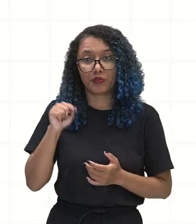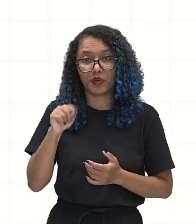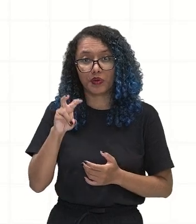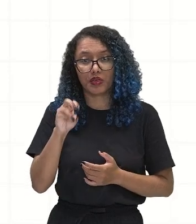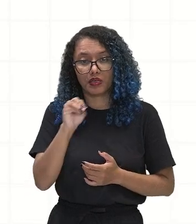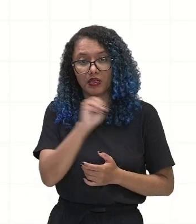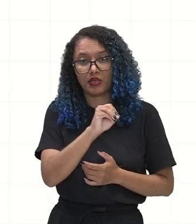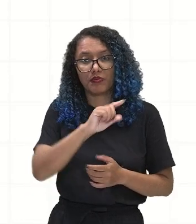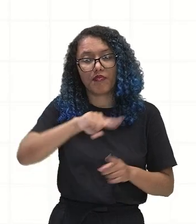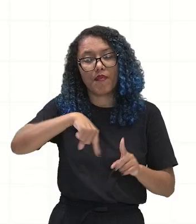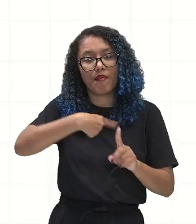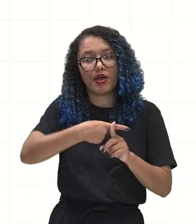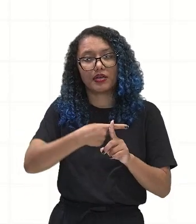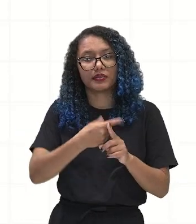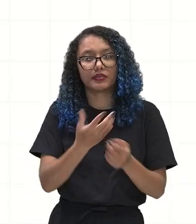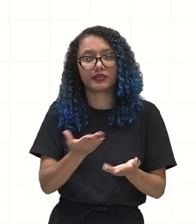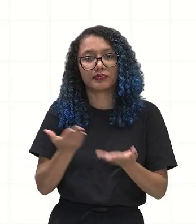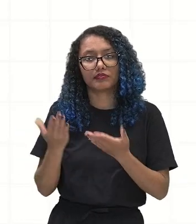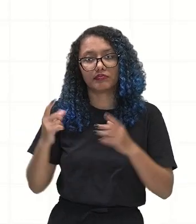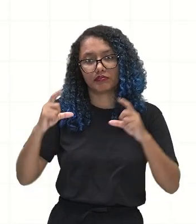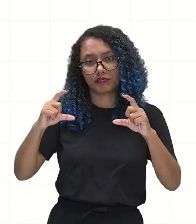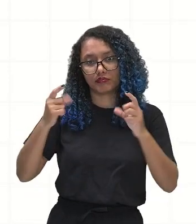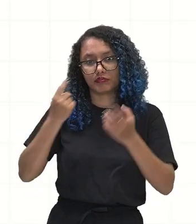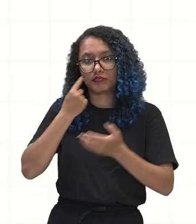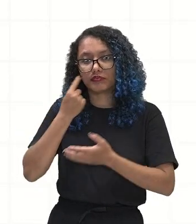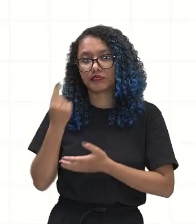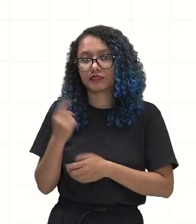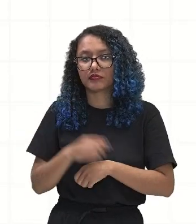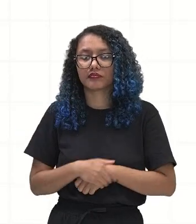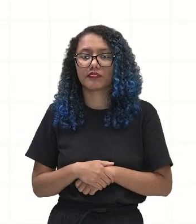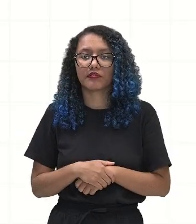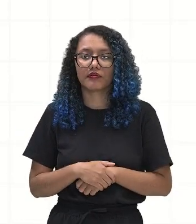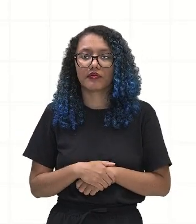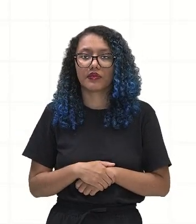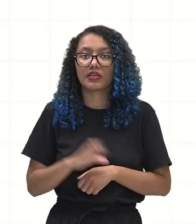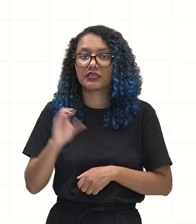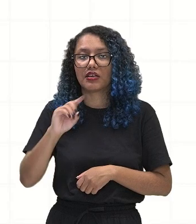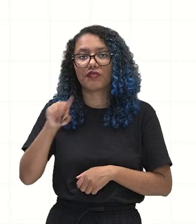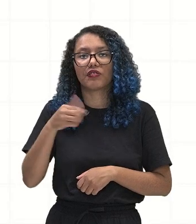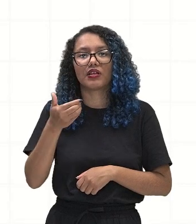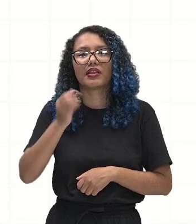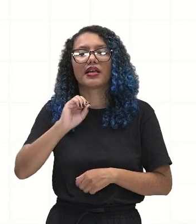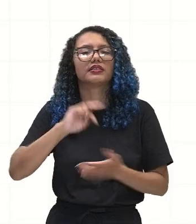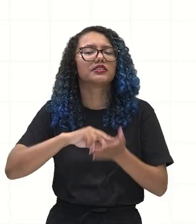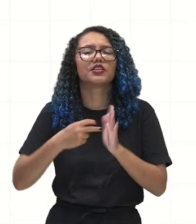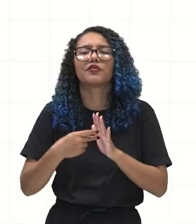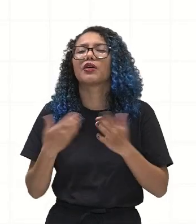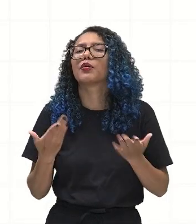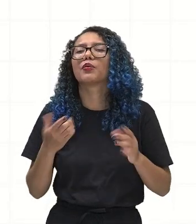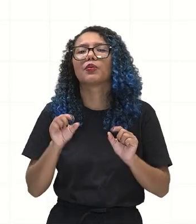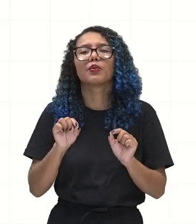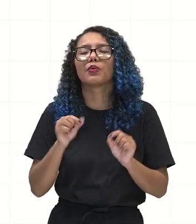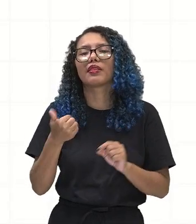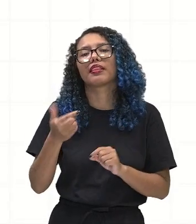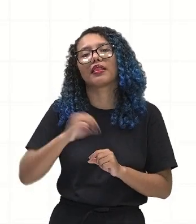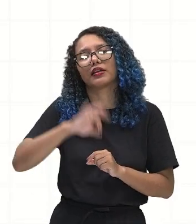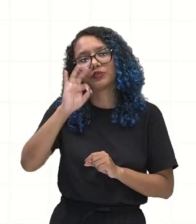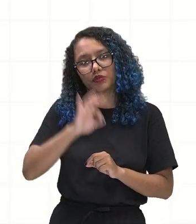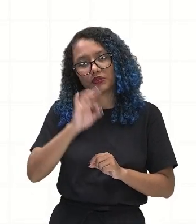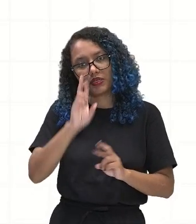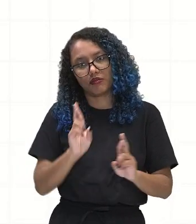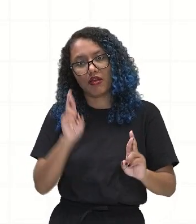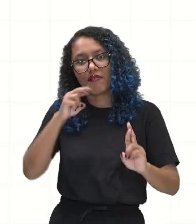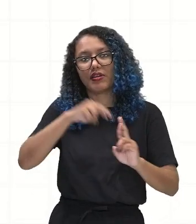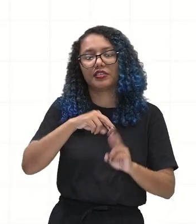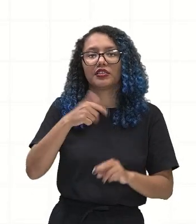mais... O que é isso? 10% de 2.500.